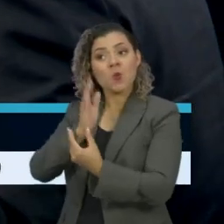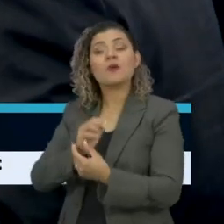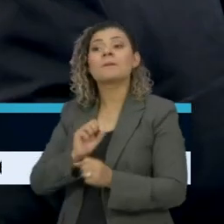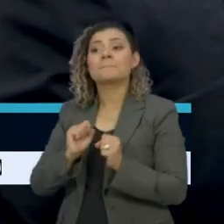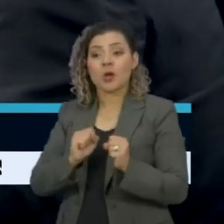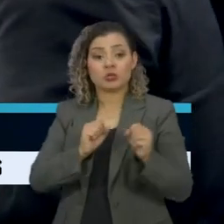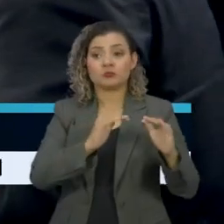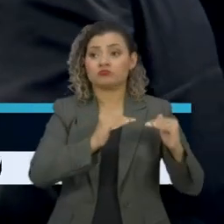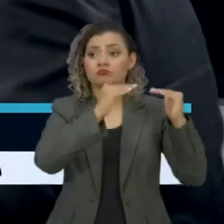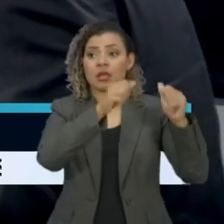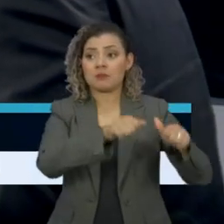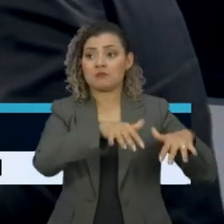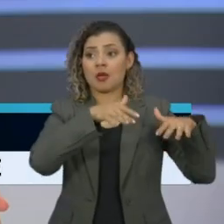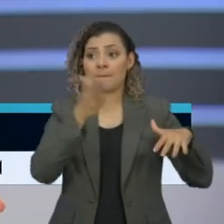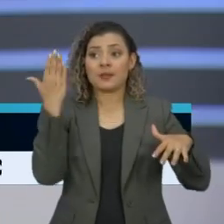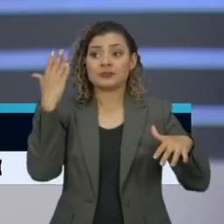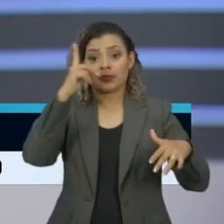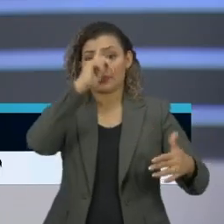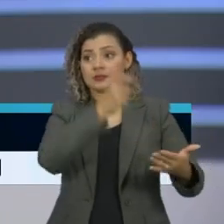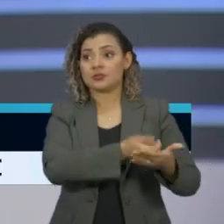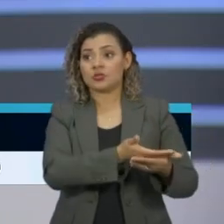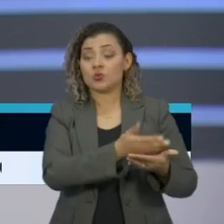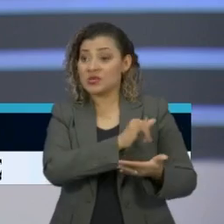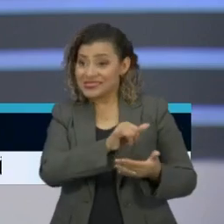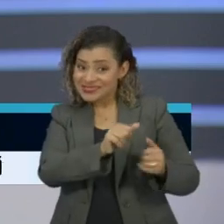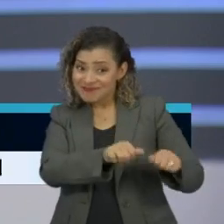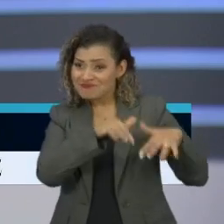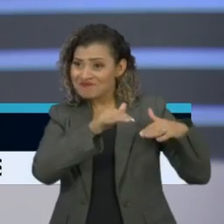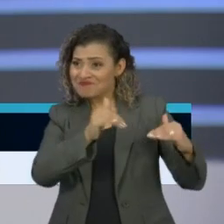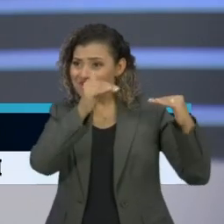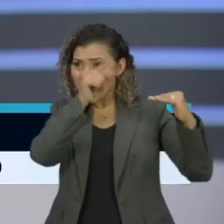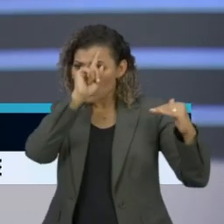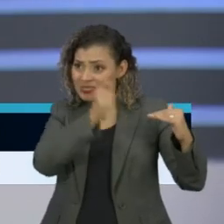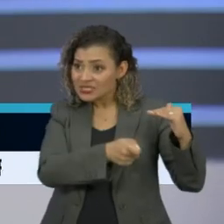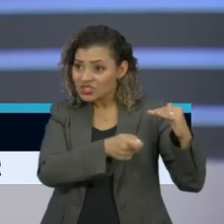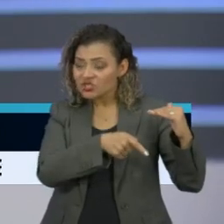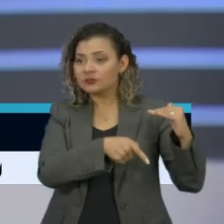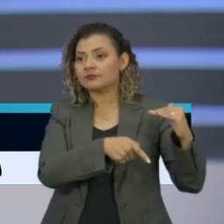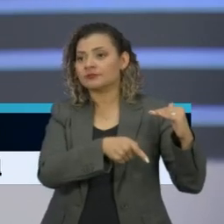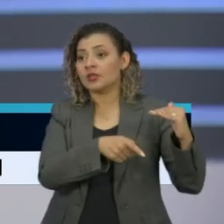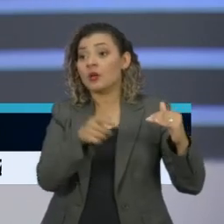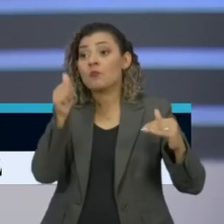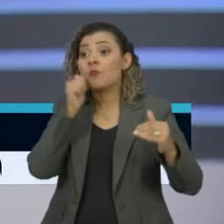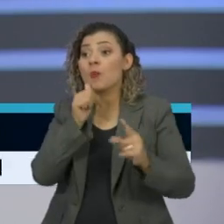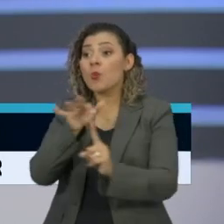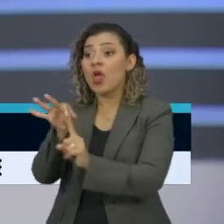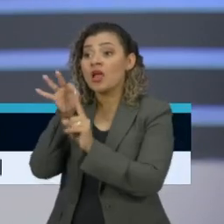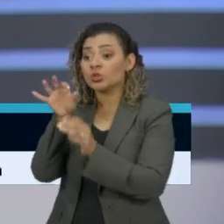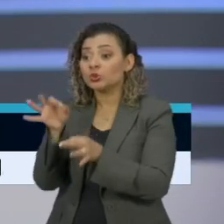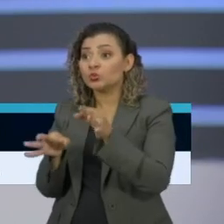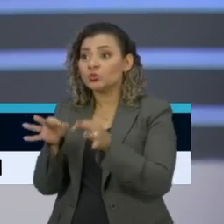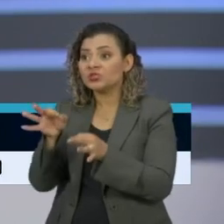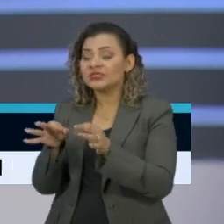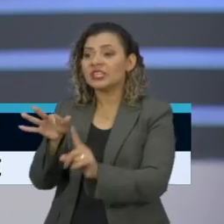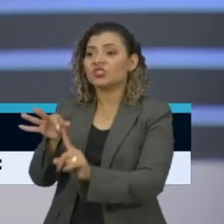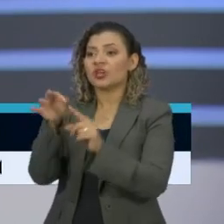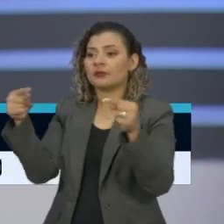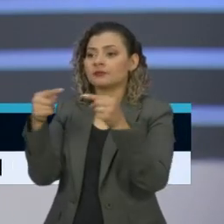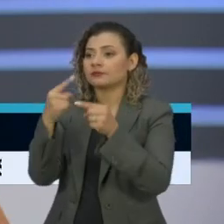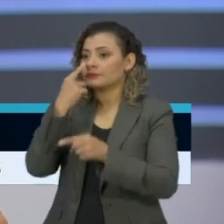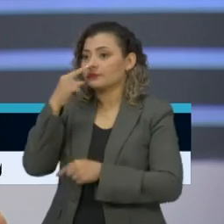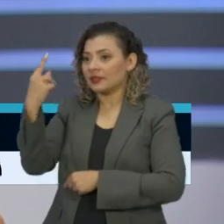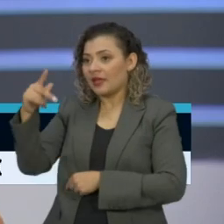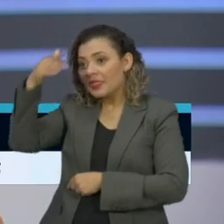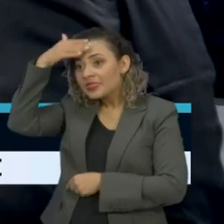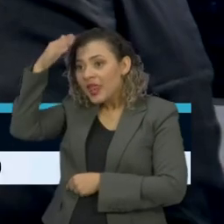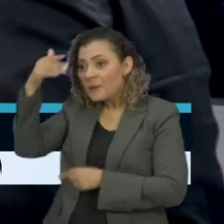Suprema Corte, como já foi no passado. E se for para a Suprema Corte, ter uma juíza indicada por ele, extremamente alinhada a ele, faz